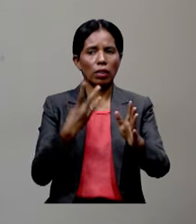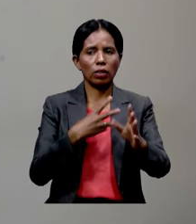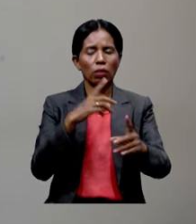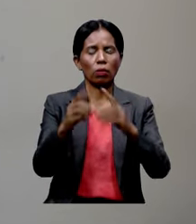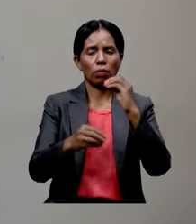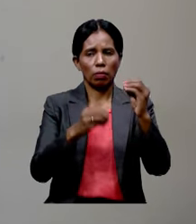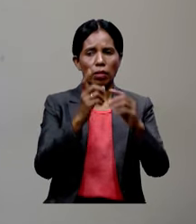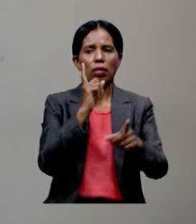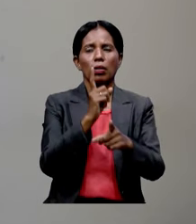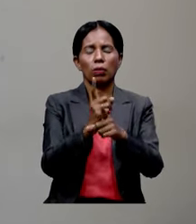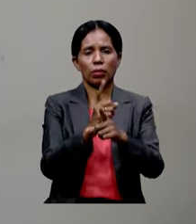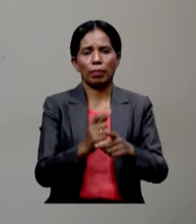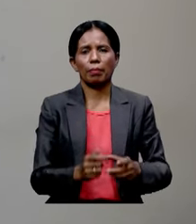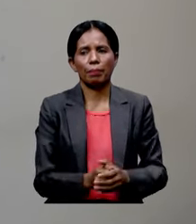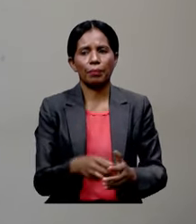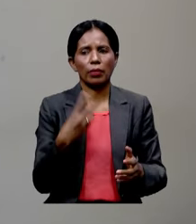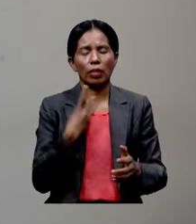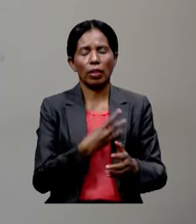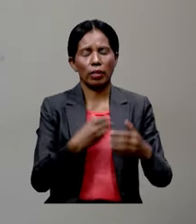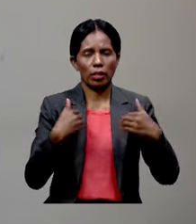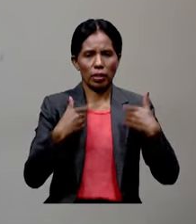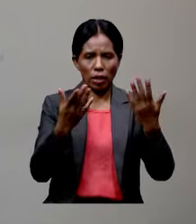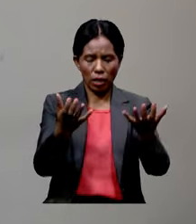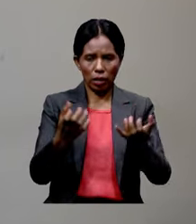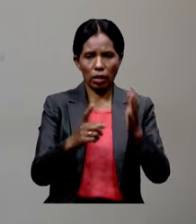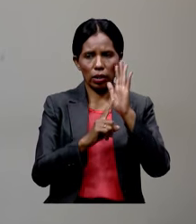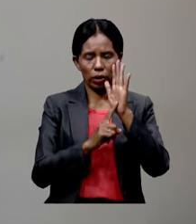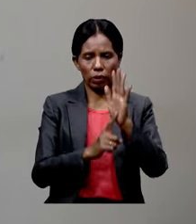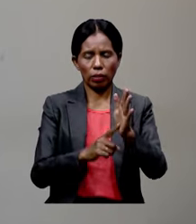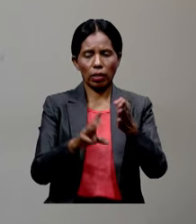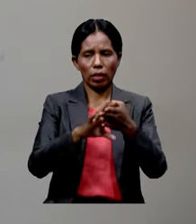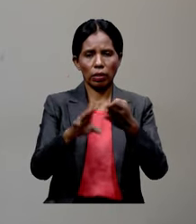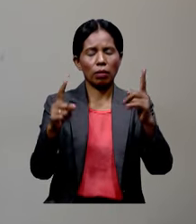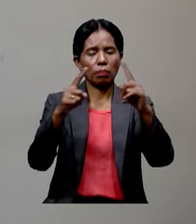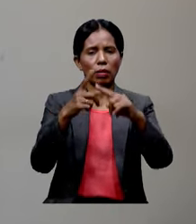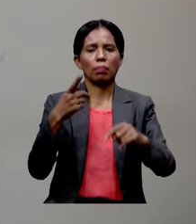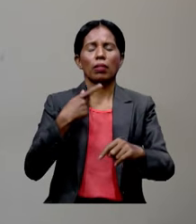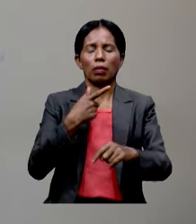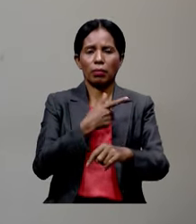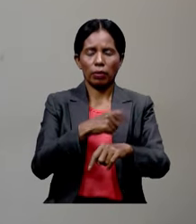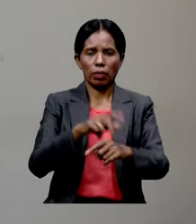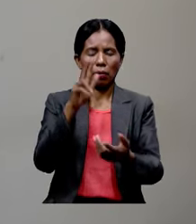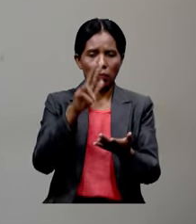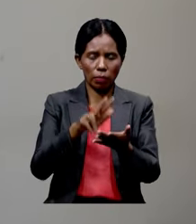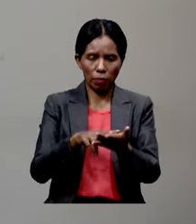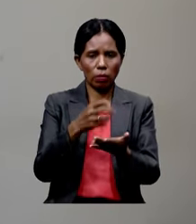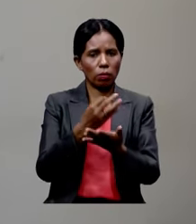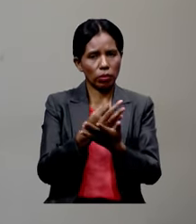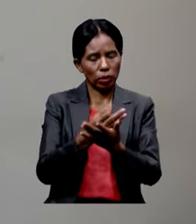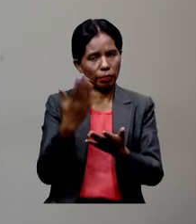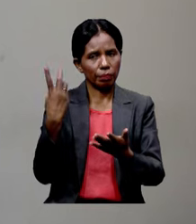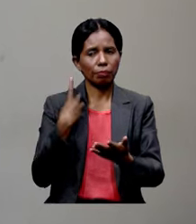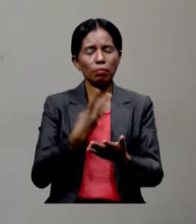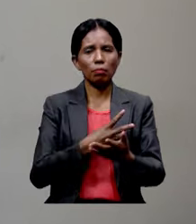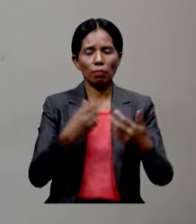significante. Significa que ata ita ha commitmentu hato itaninia pedido bai ha parlamento para aprova na orçamento refere, ita ha